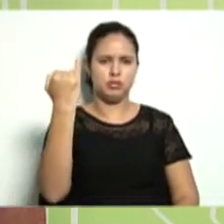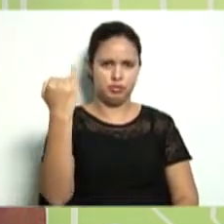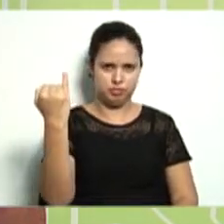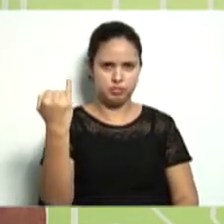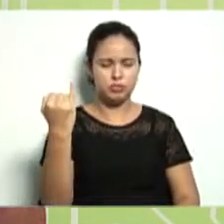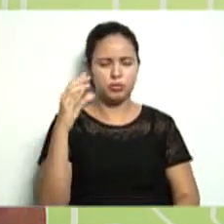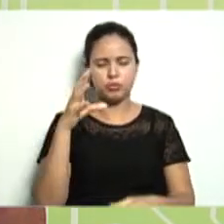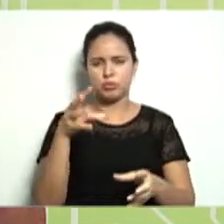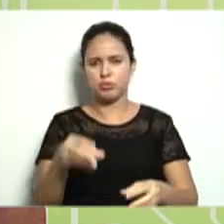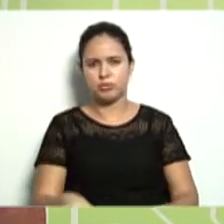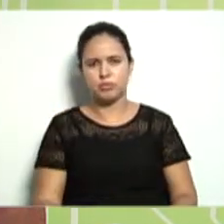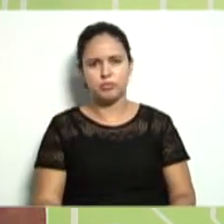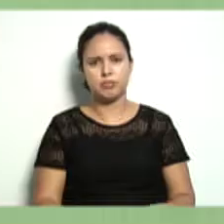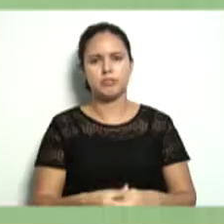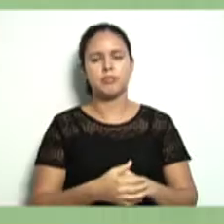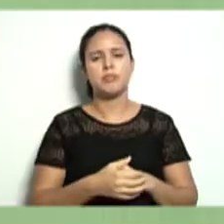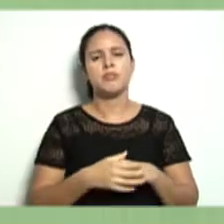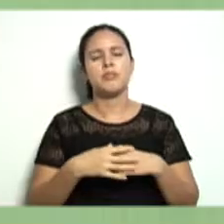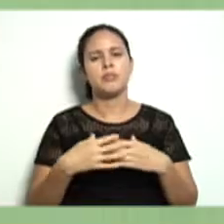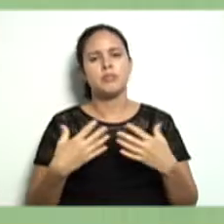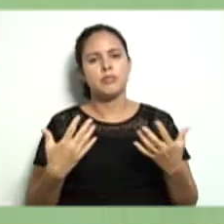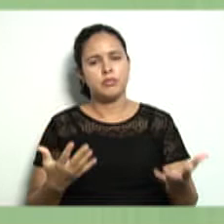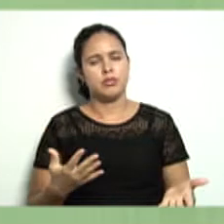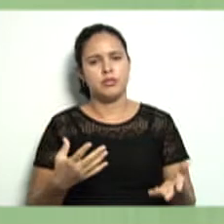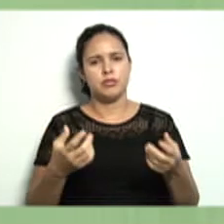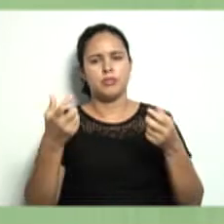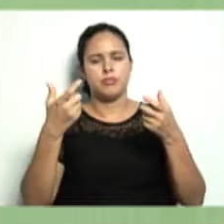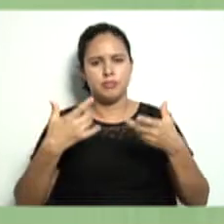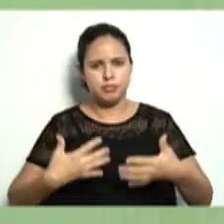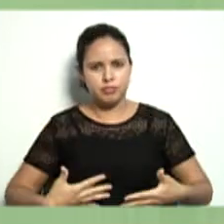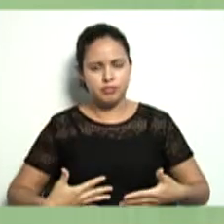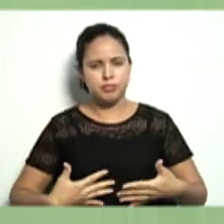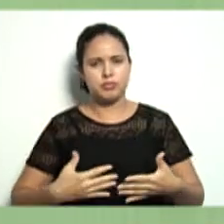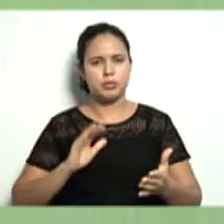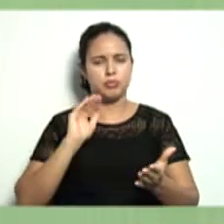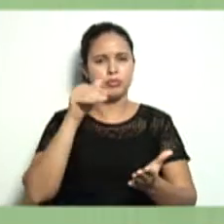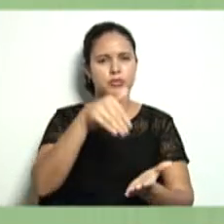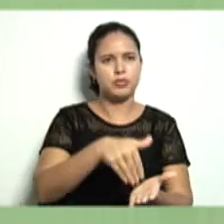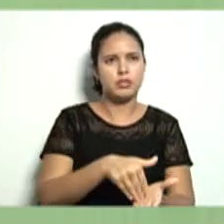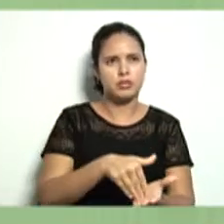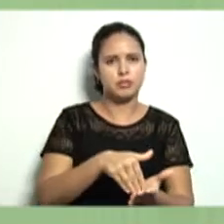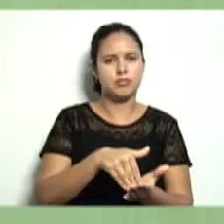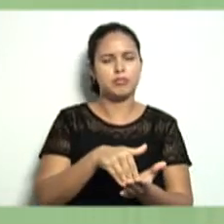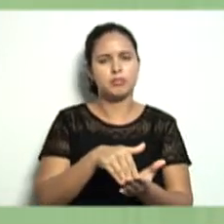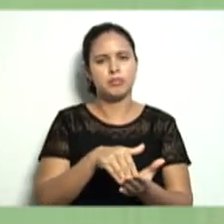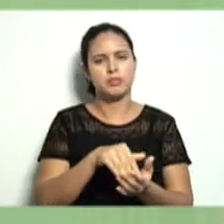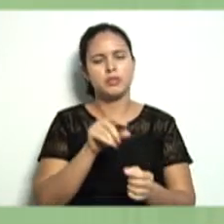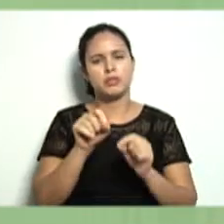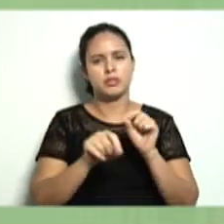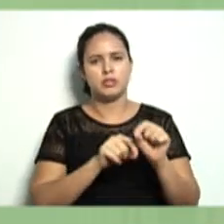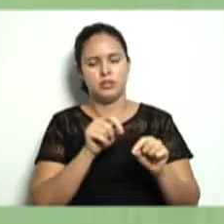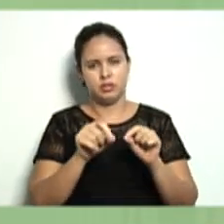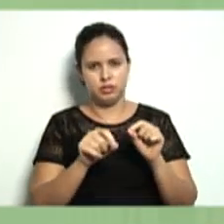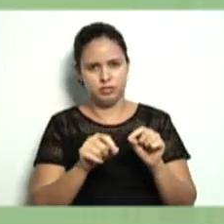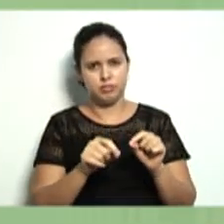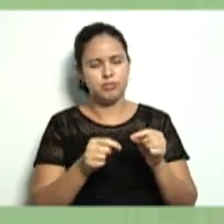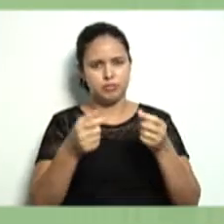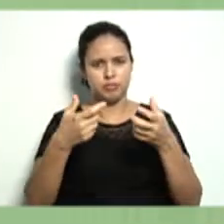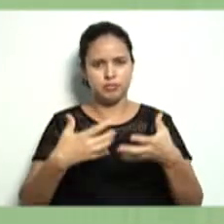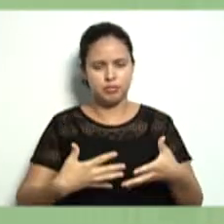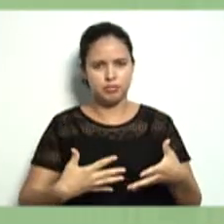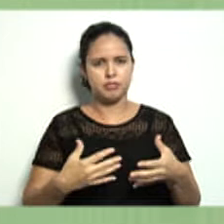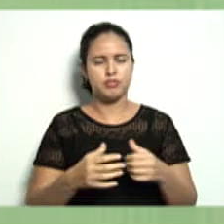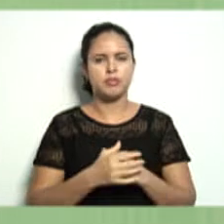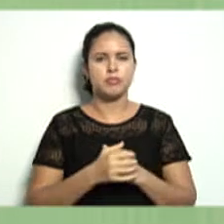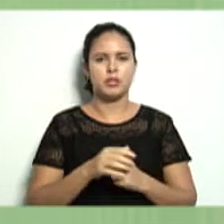importante para todos. E aí, encaminhando para o finalzinho aqui da nossa aula, vamos falar um pouquinho sobre a